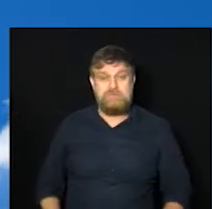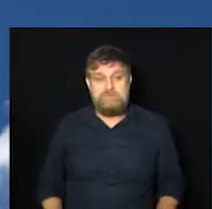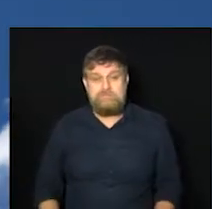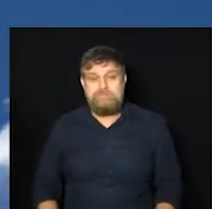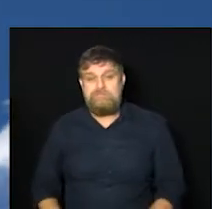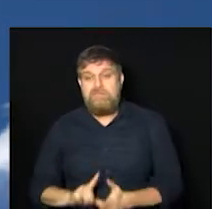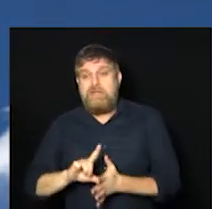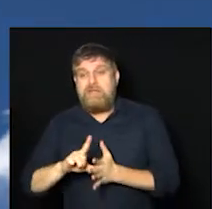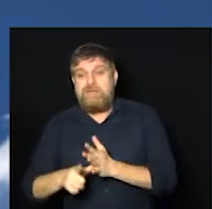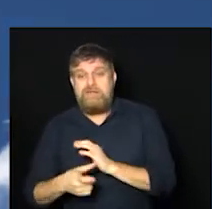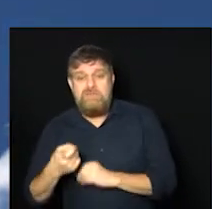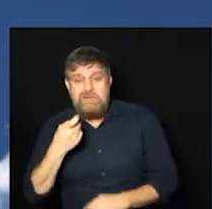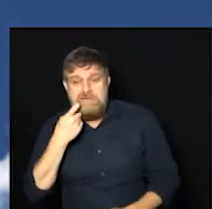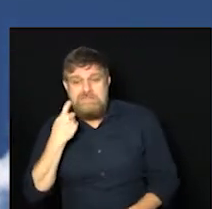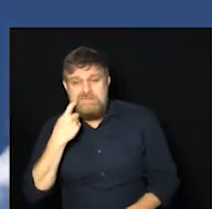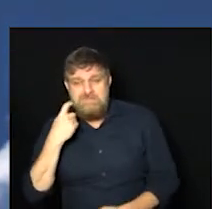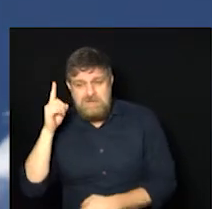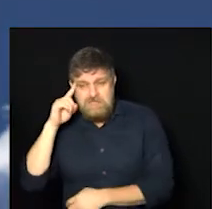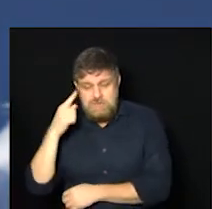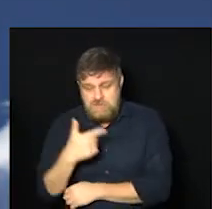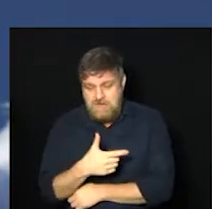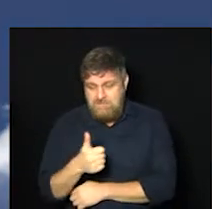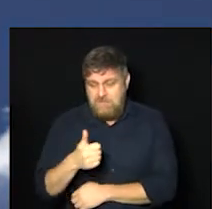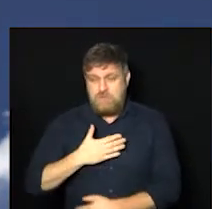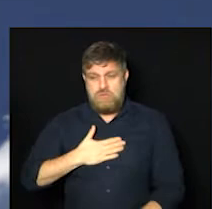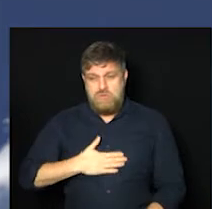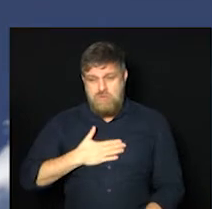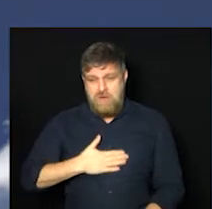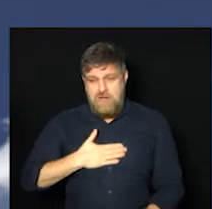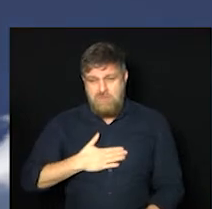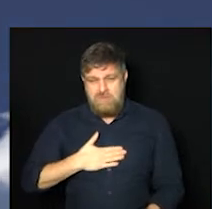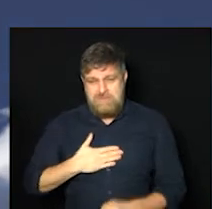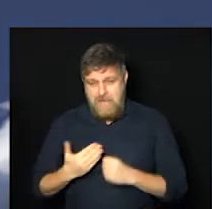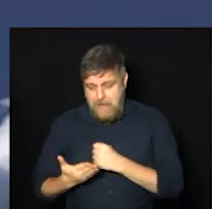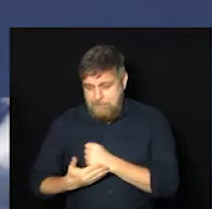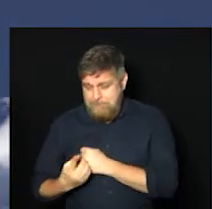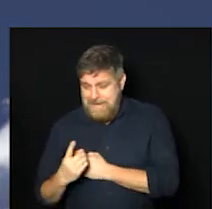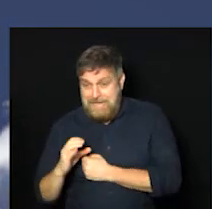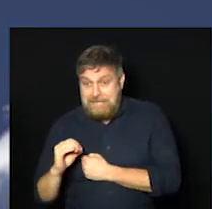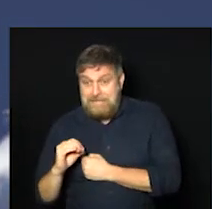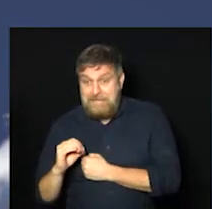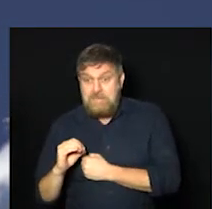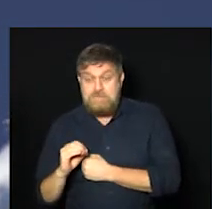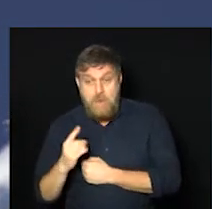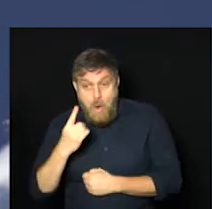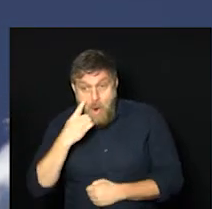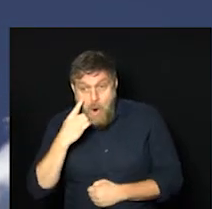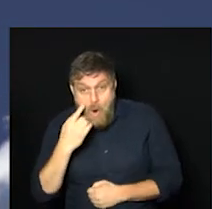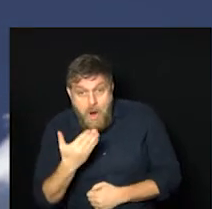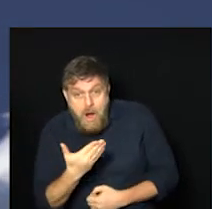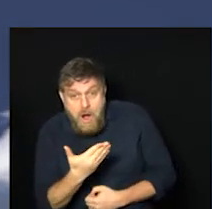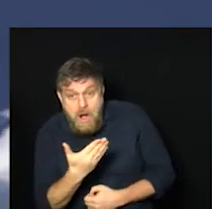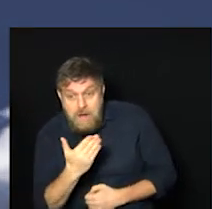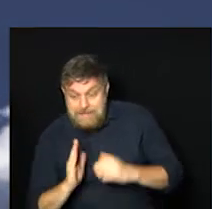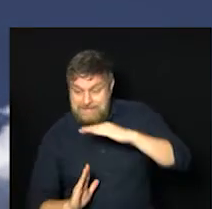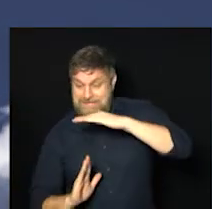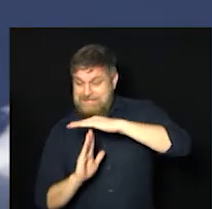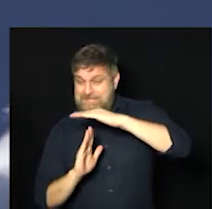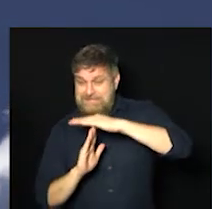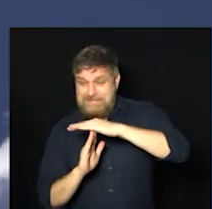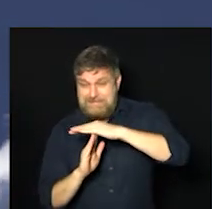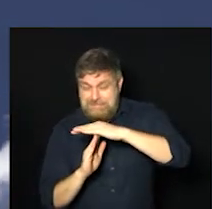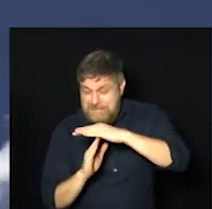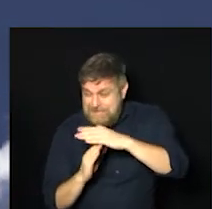na sexta-feira, dia 21 de agosto, mínima de 10 graus e olha só, hein, gente, a máxima